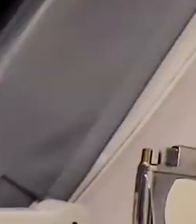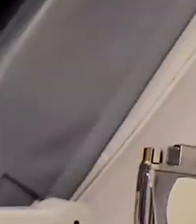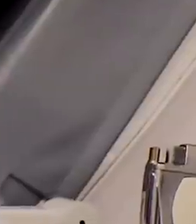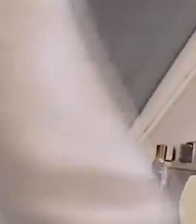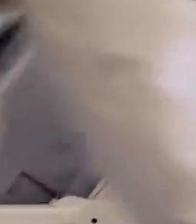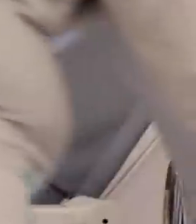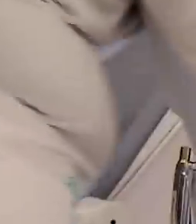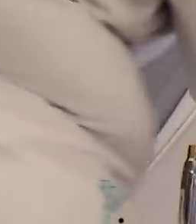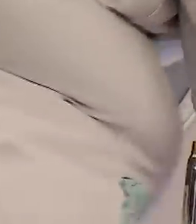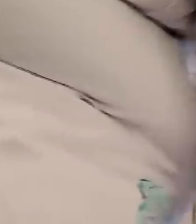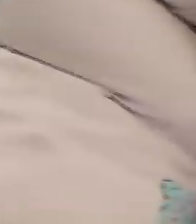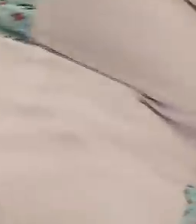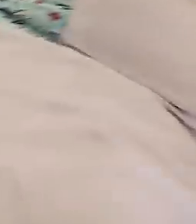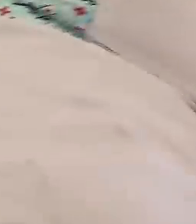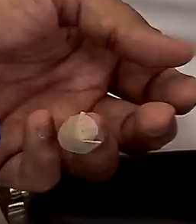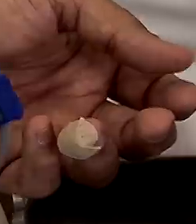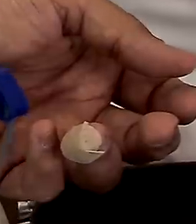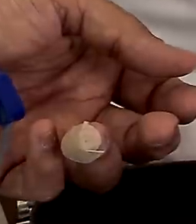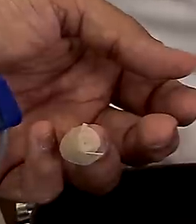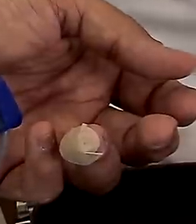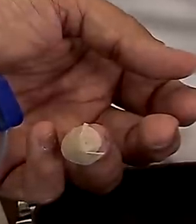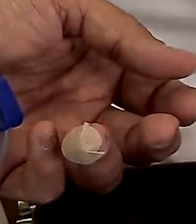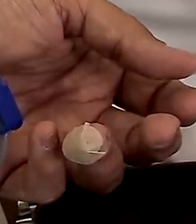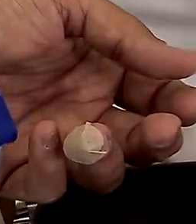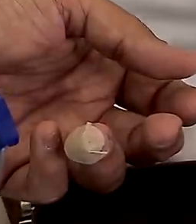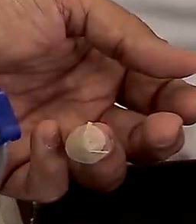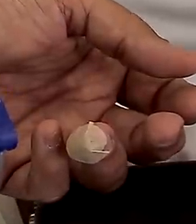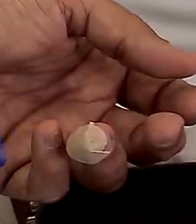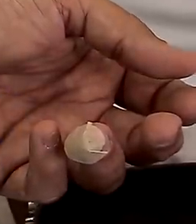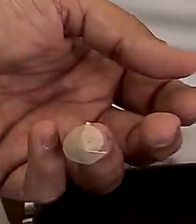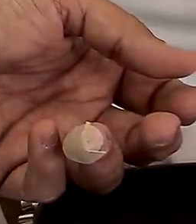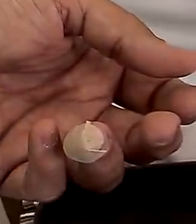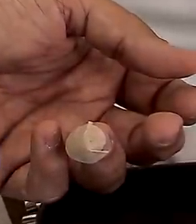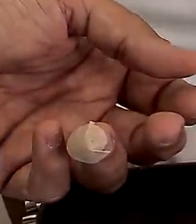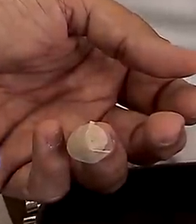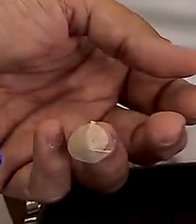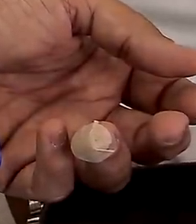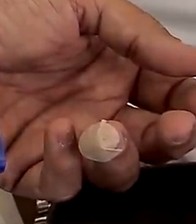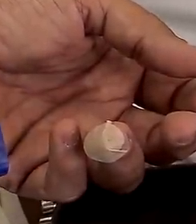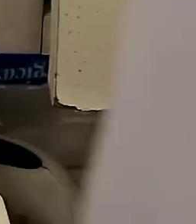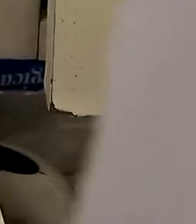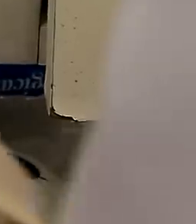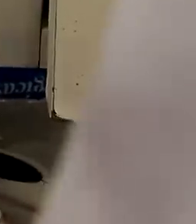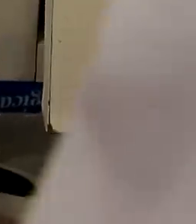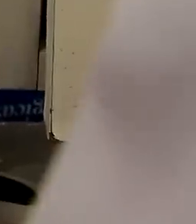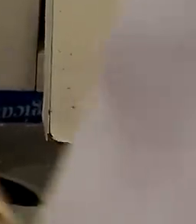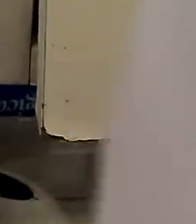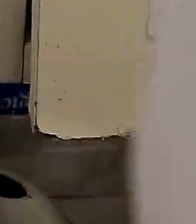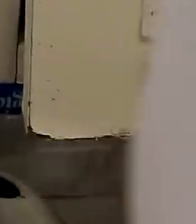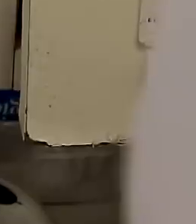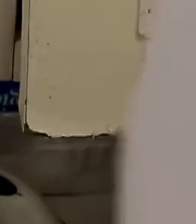e E aí E aí